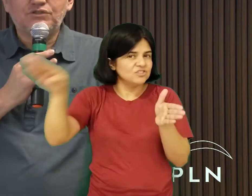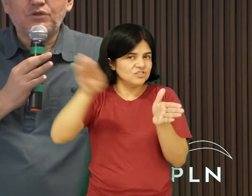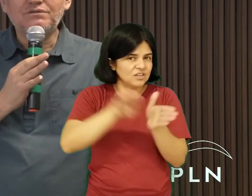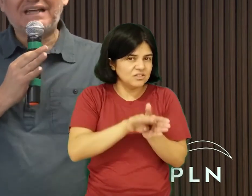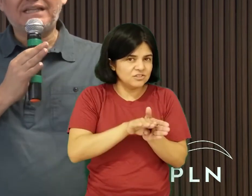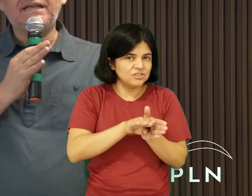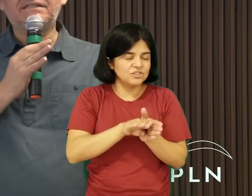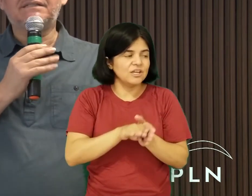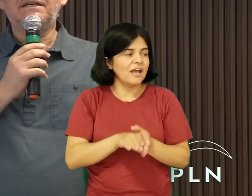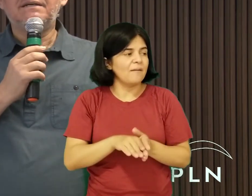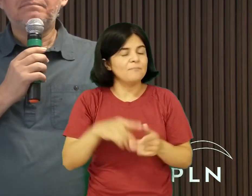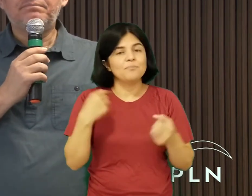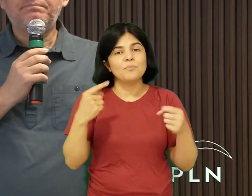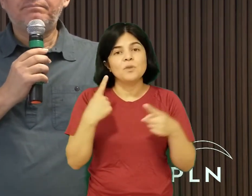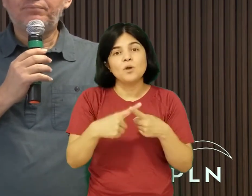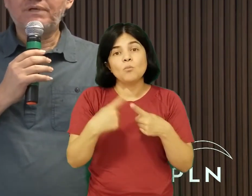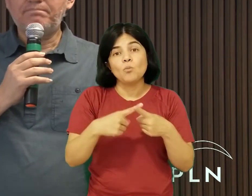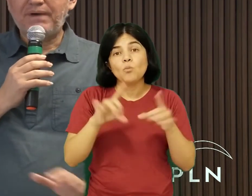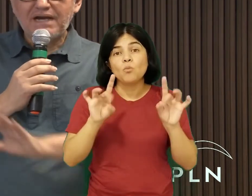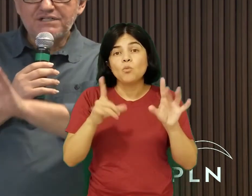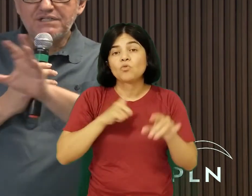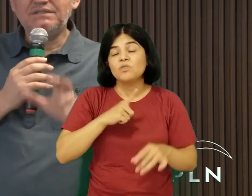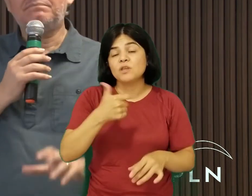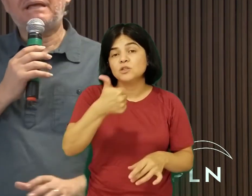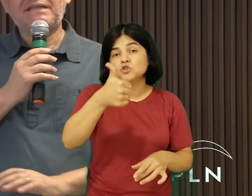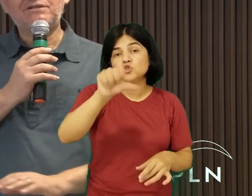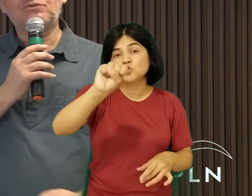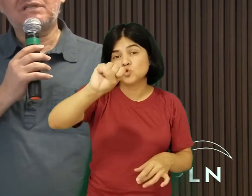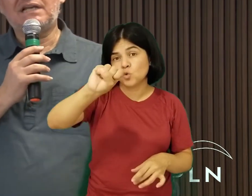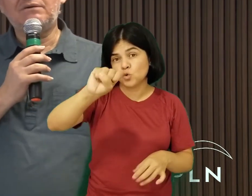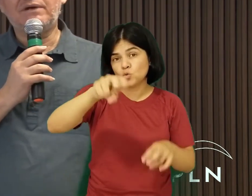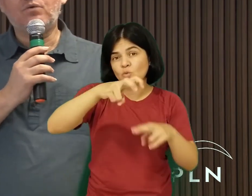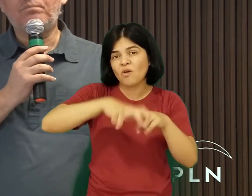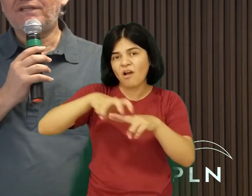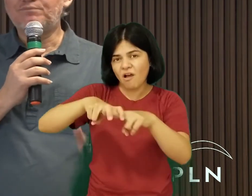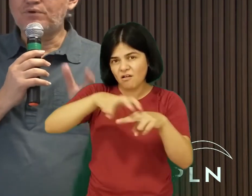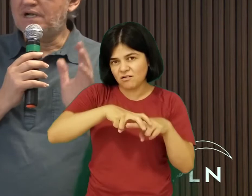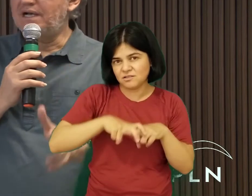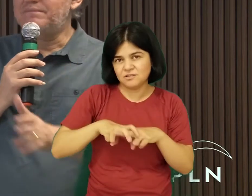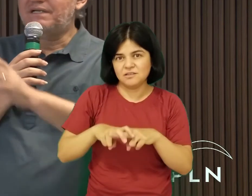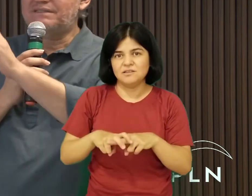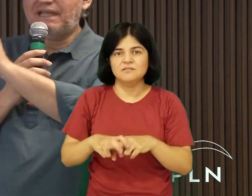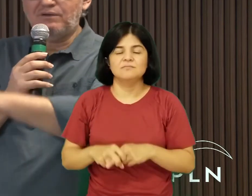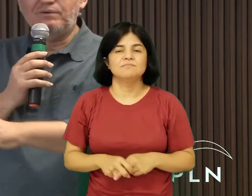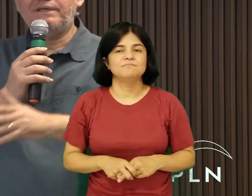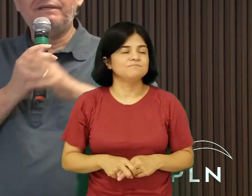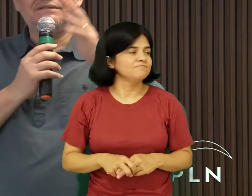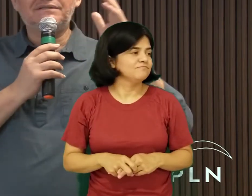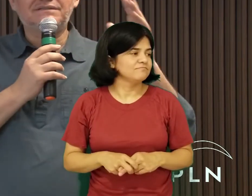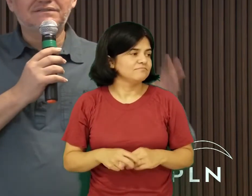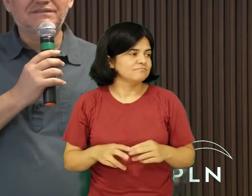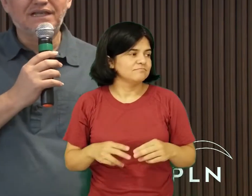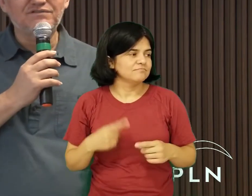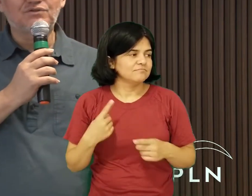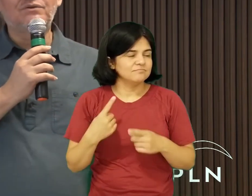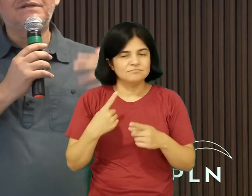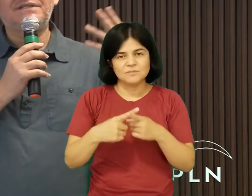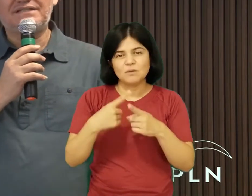vagas ou 18 cadeiras, porque metade do salão é ocupado por câmeras,